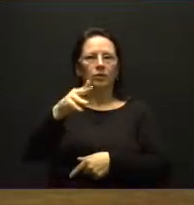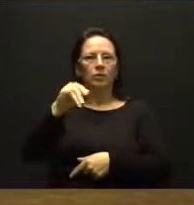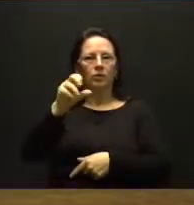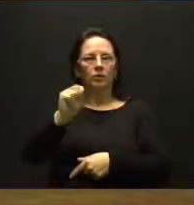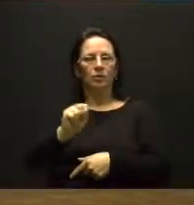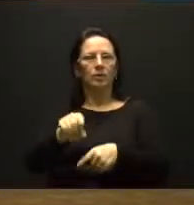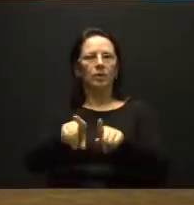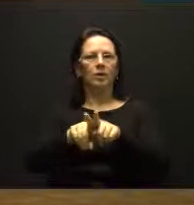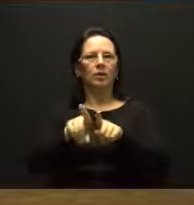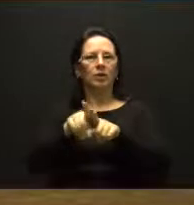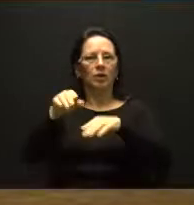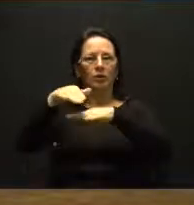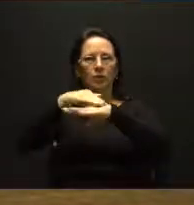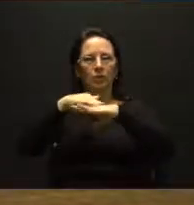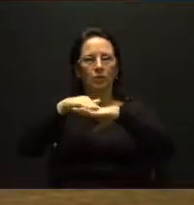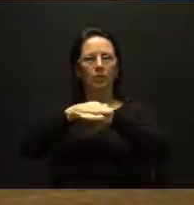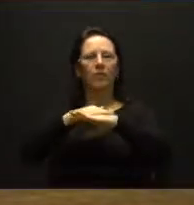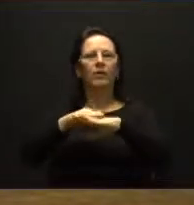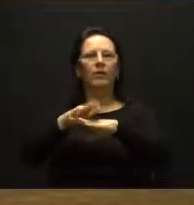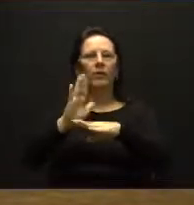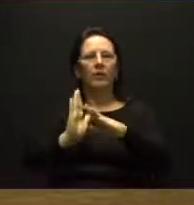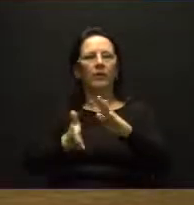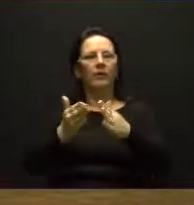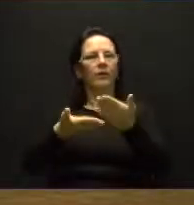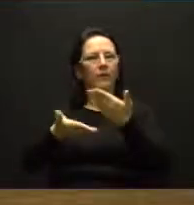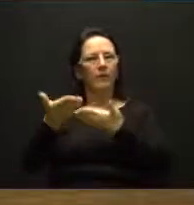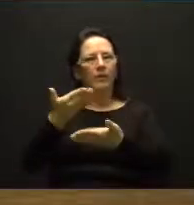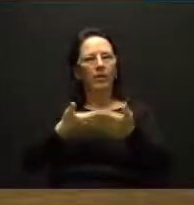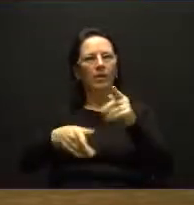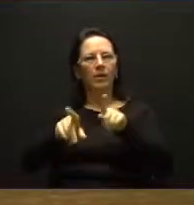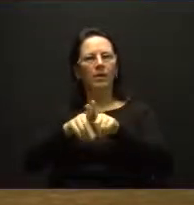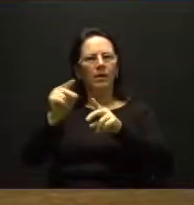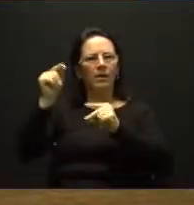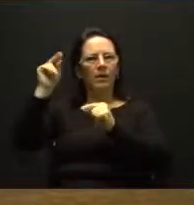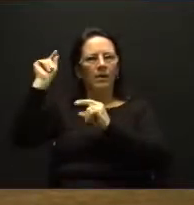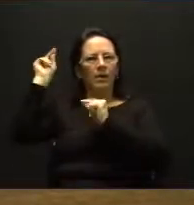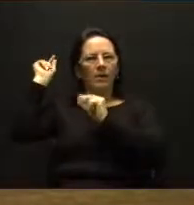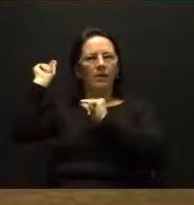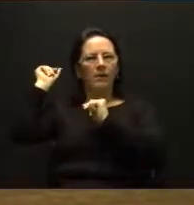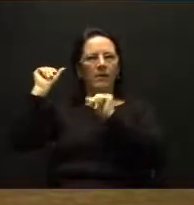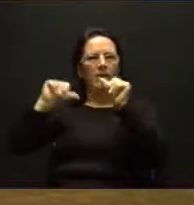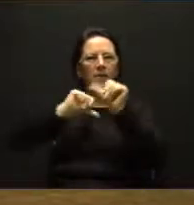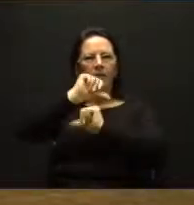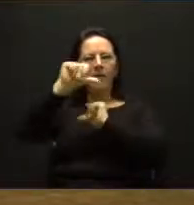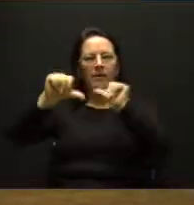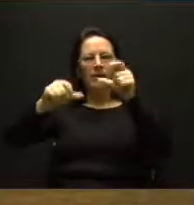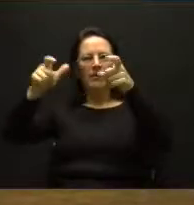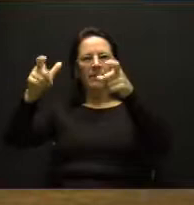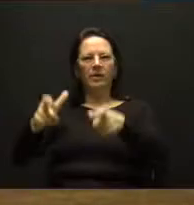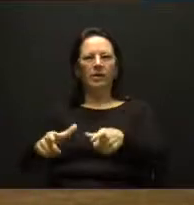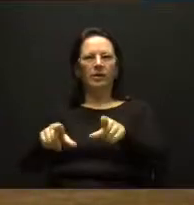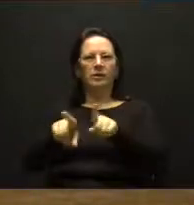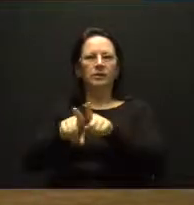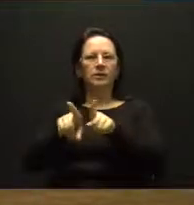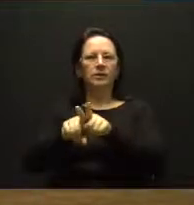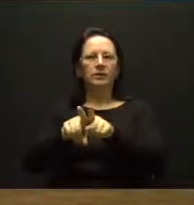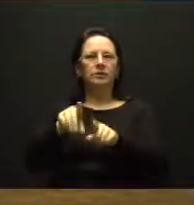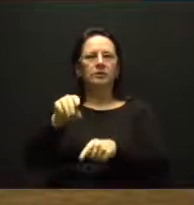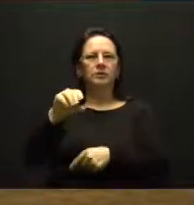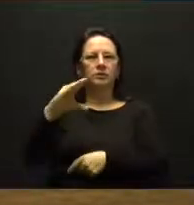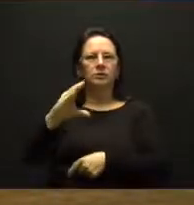tratativa que ela vem fazendo que já é longo prazo de transformar aquela unidade empate de